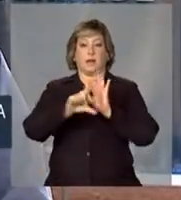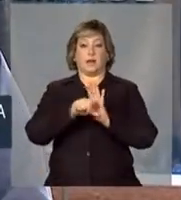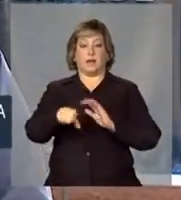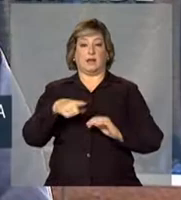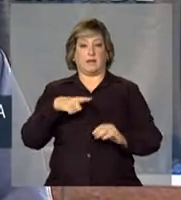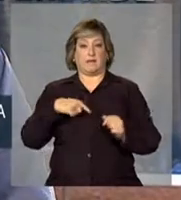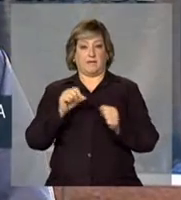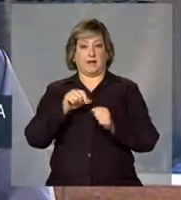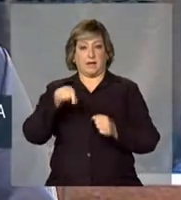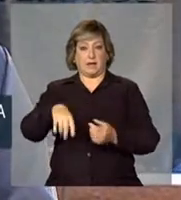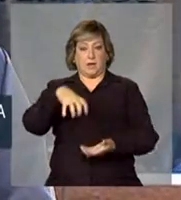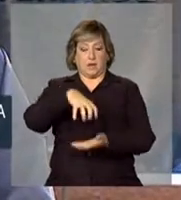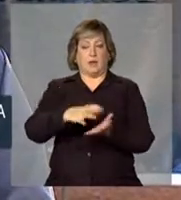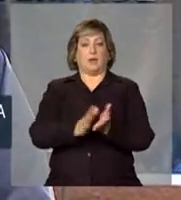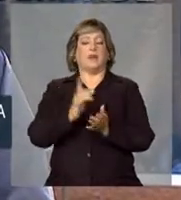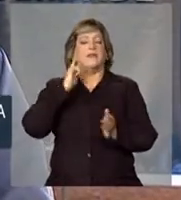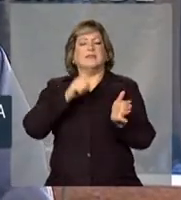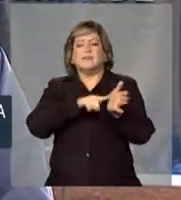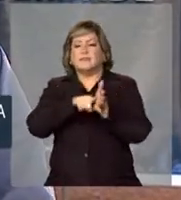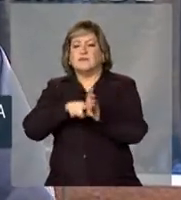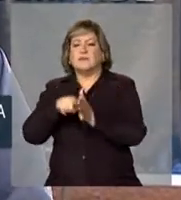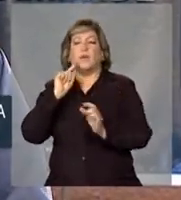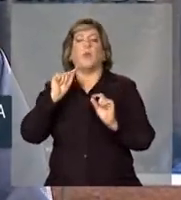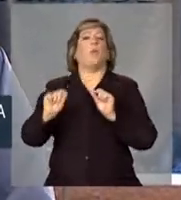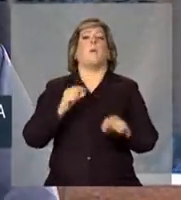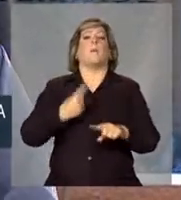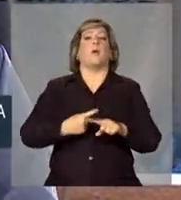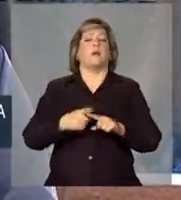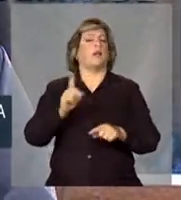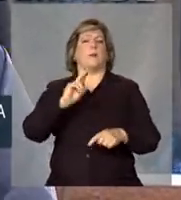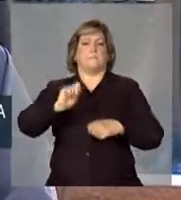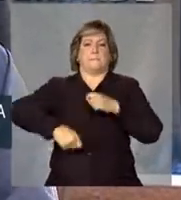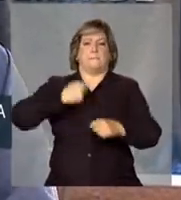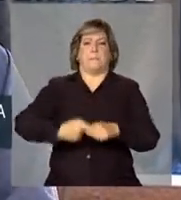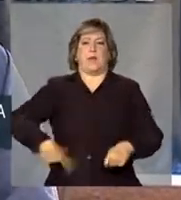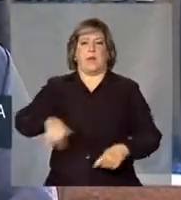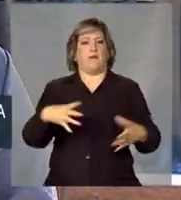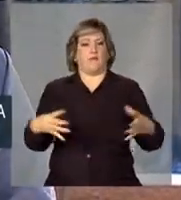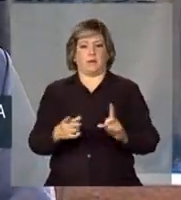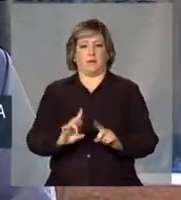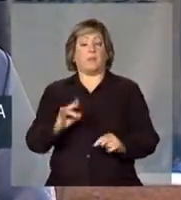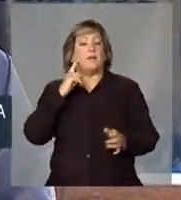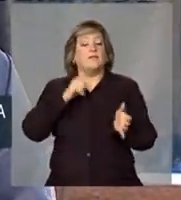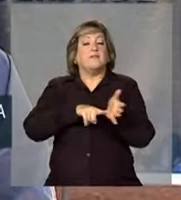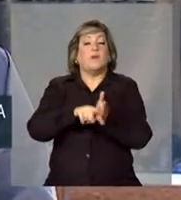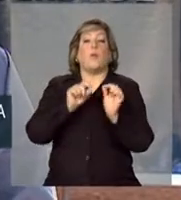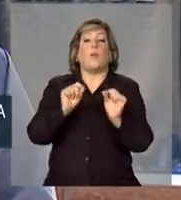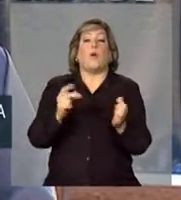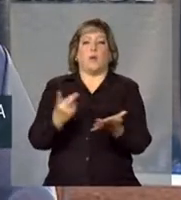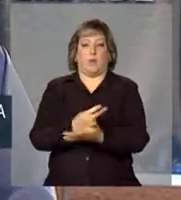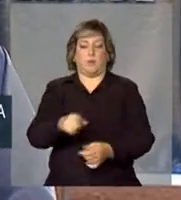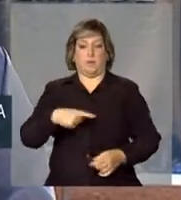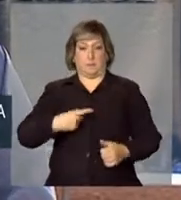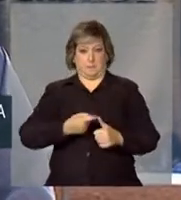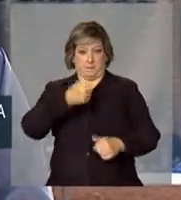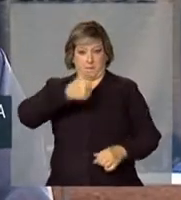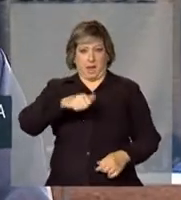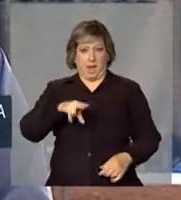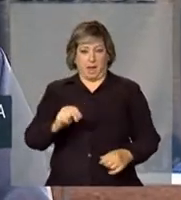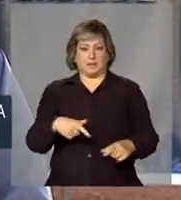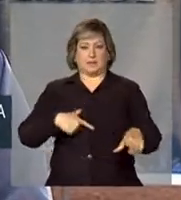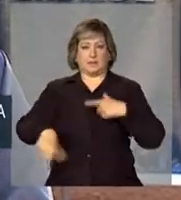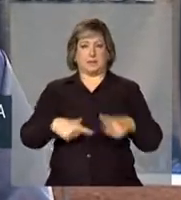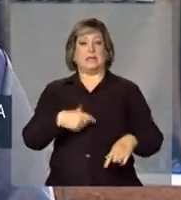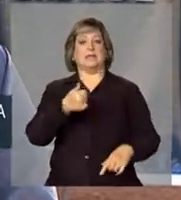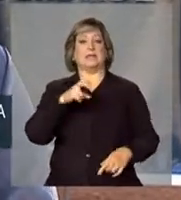é esclarecer fatos e não punir os envolvidos. Durante o primeiro ano de trabalho, foram realizadas 15